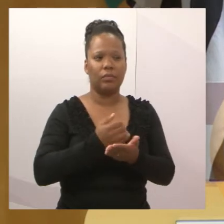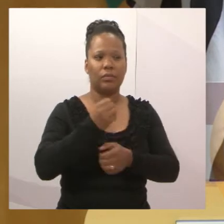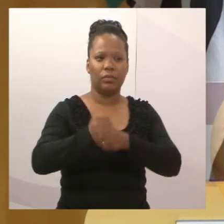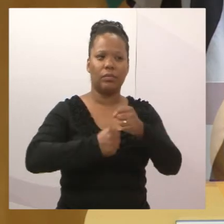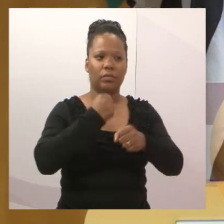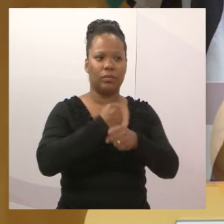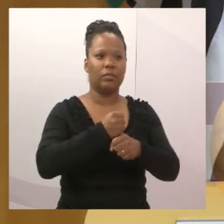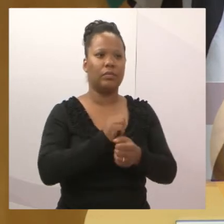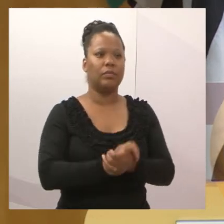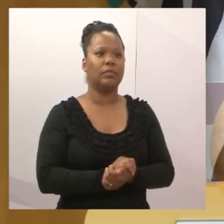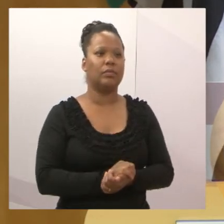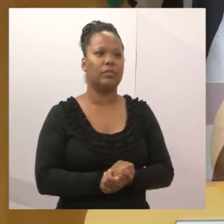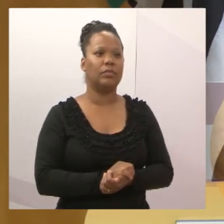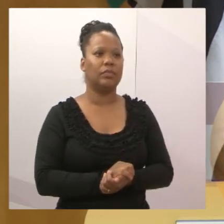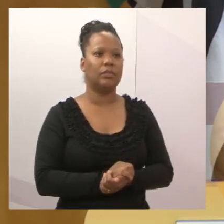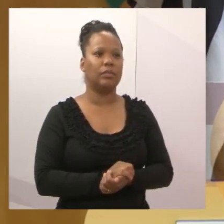Tá?